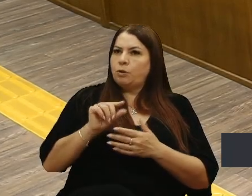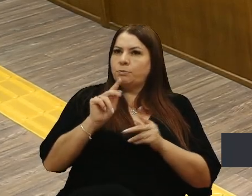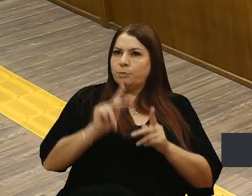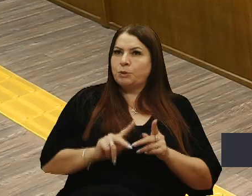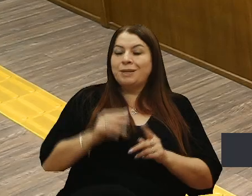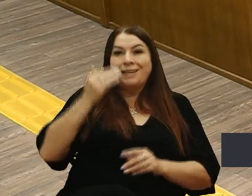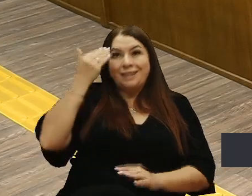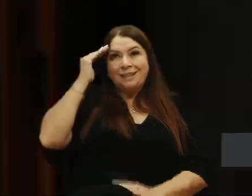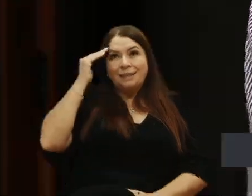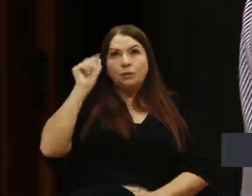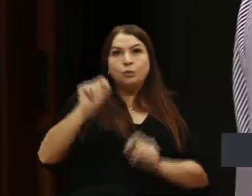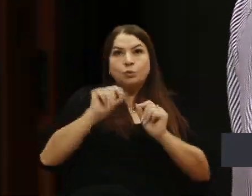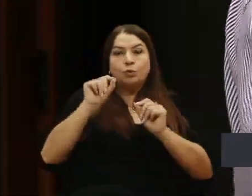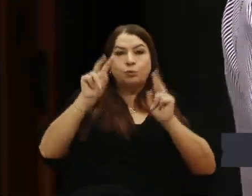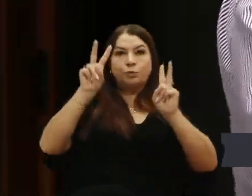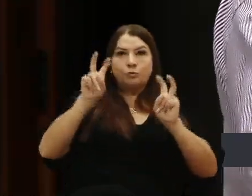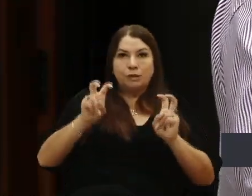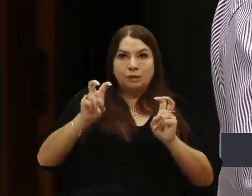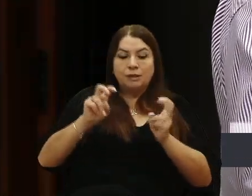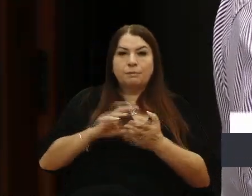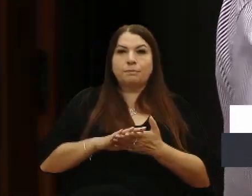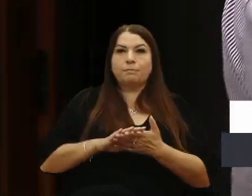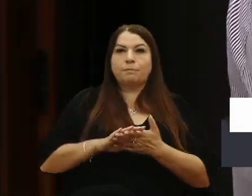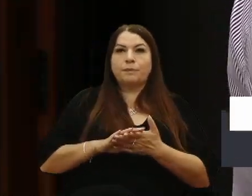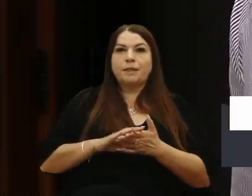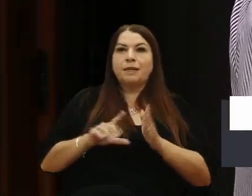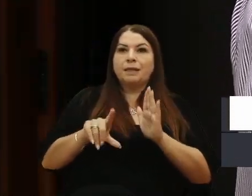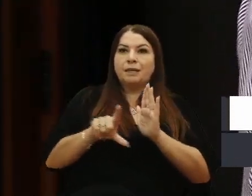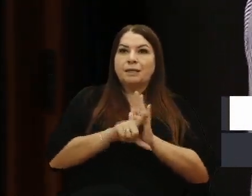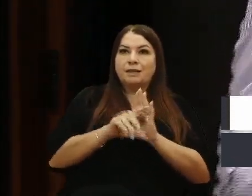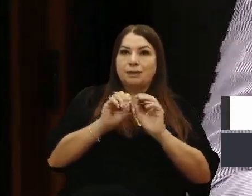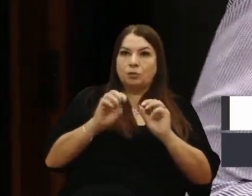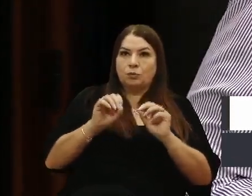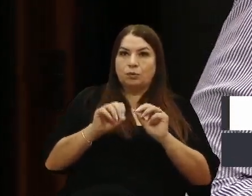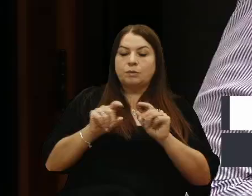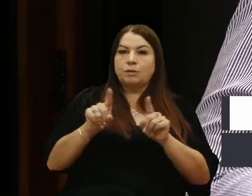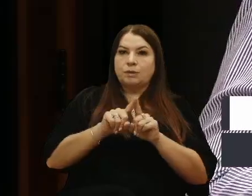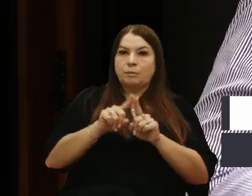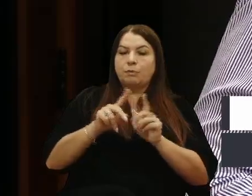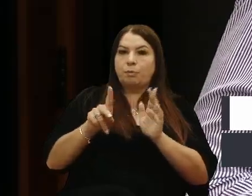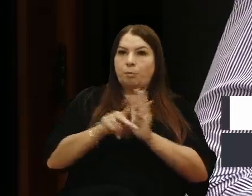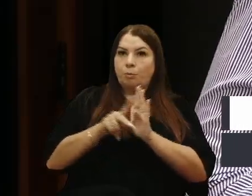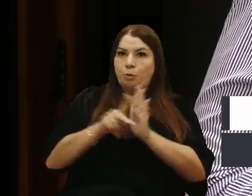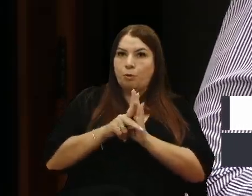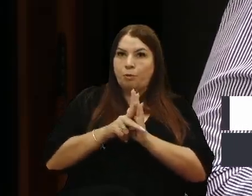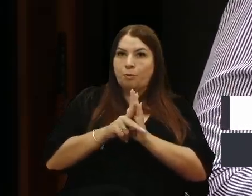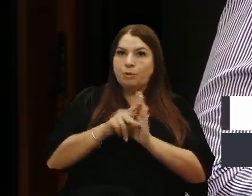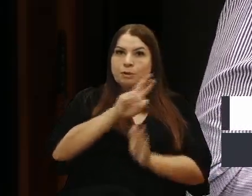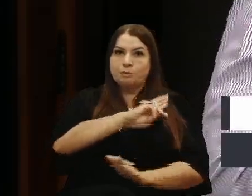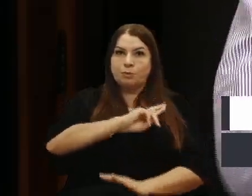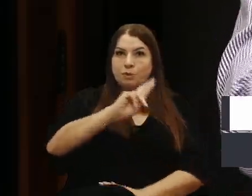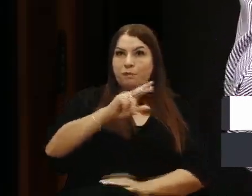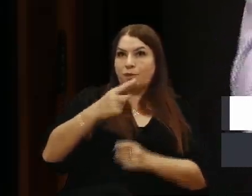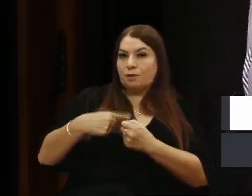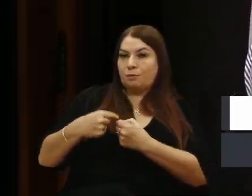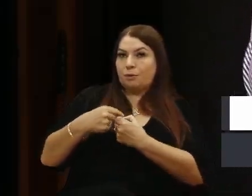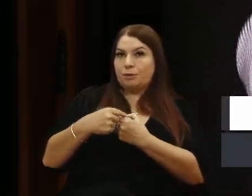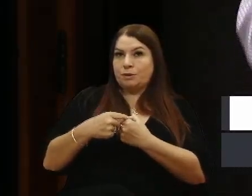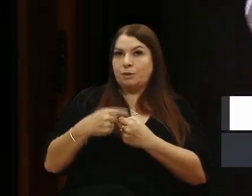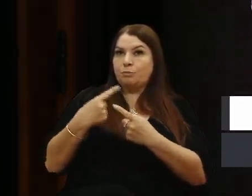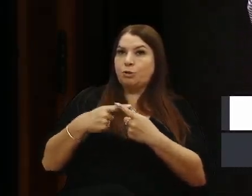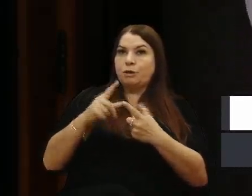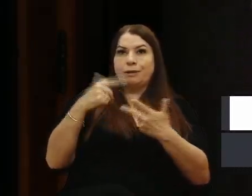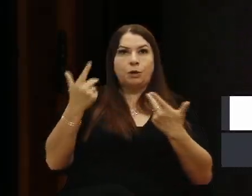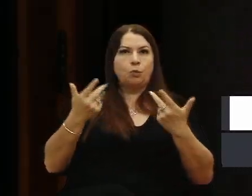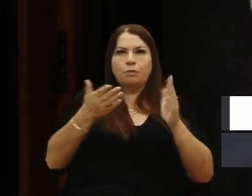pessoas entendem sobre o tema de legislação na educação, inclusive os próprios procuradores do município, porque se atém a